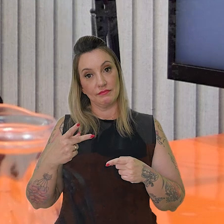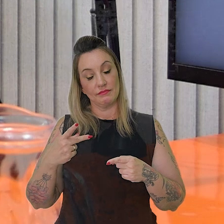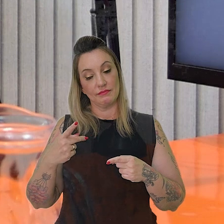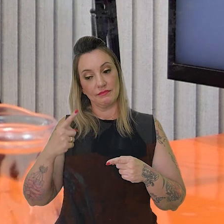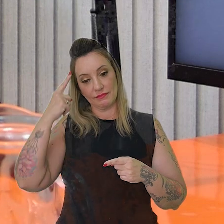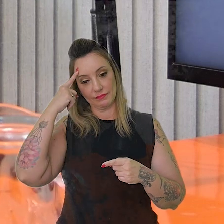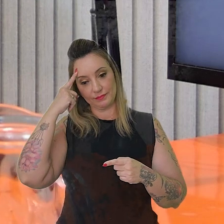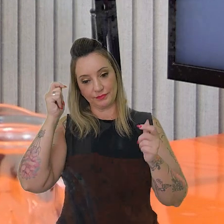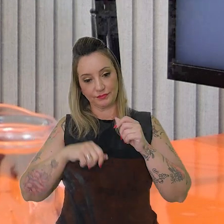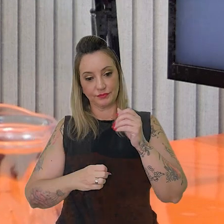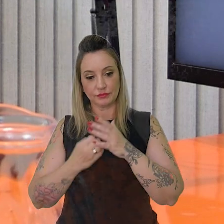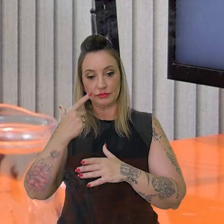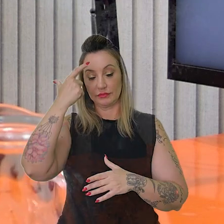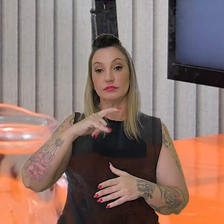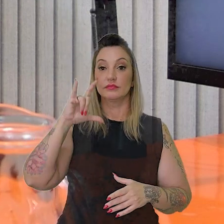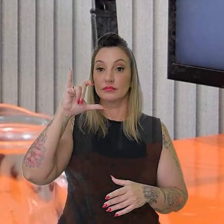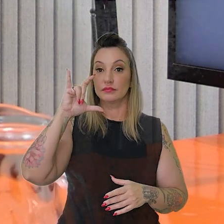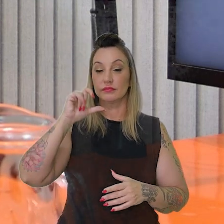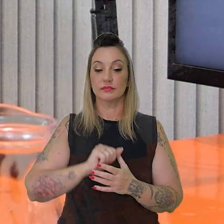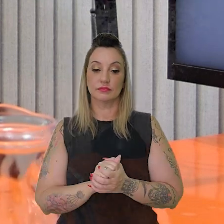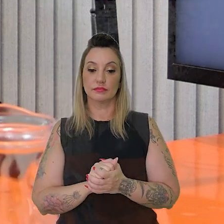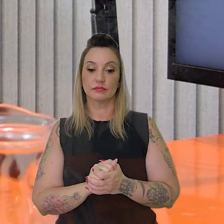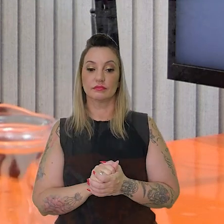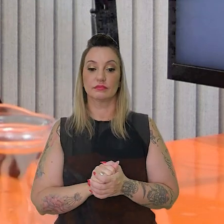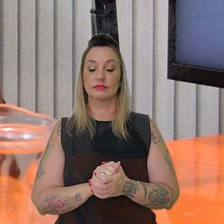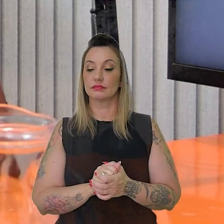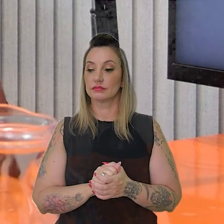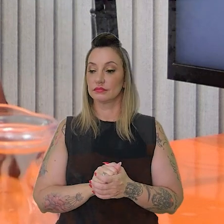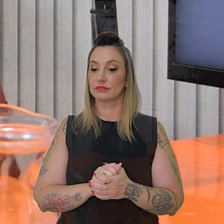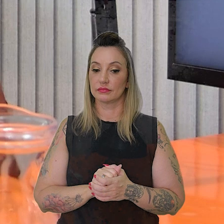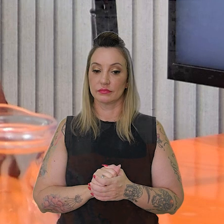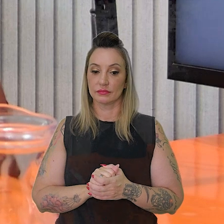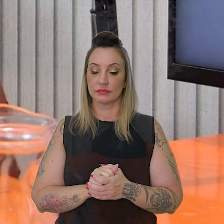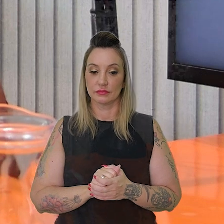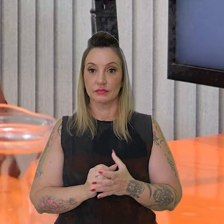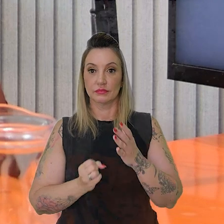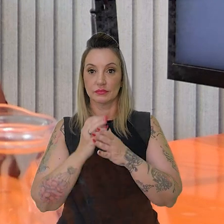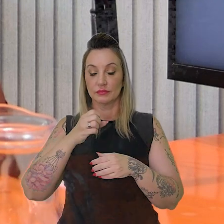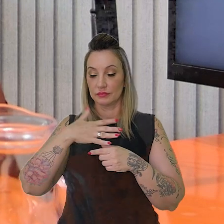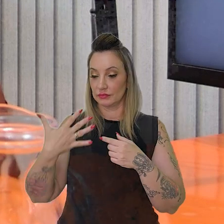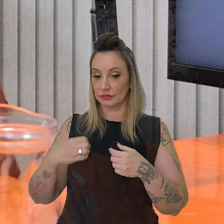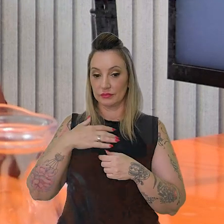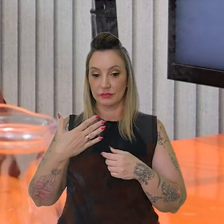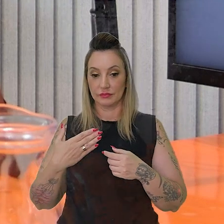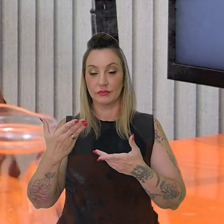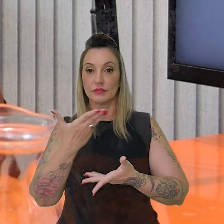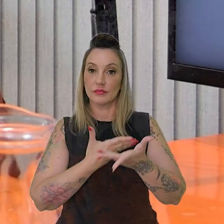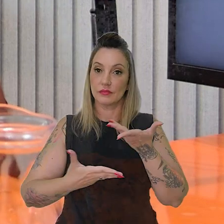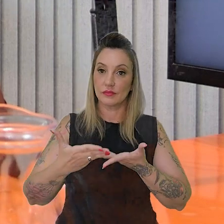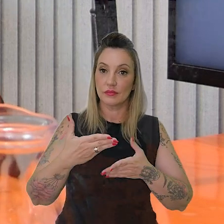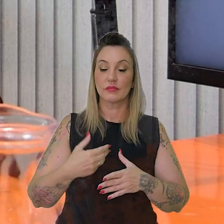a gente estava eh na com possibilidade de criar o perfil do Instagram né E aí Ah e criando esses conteúdos criando